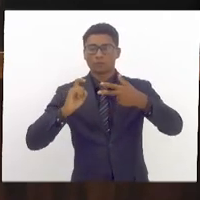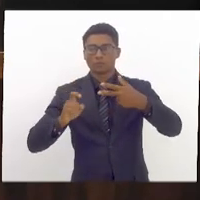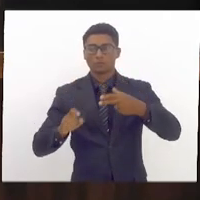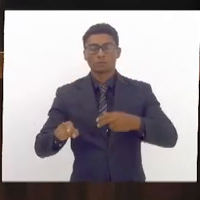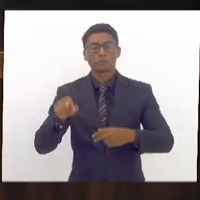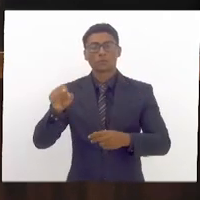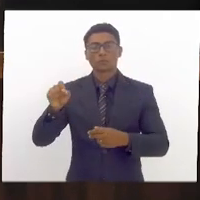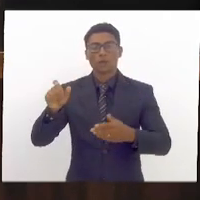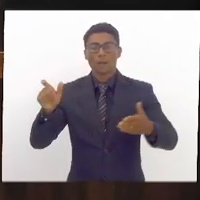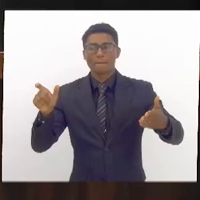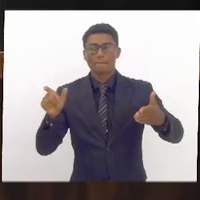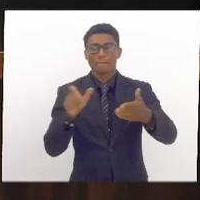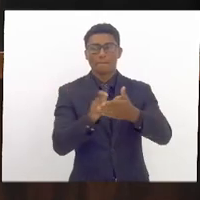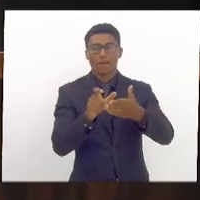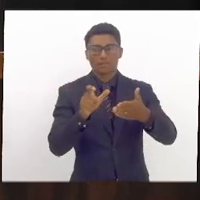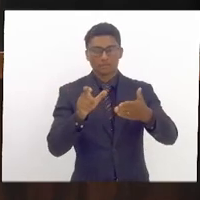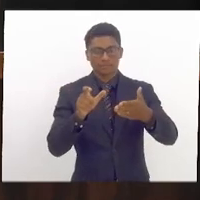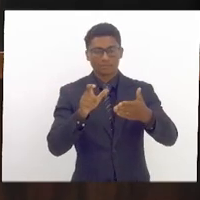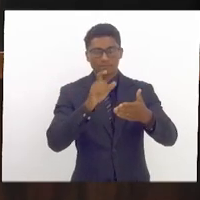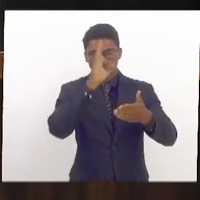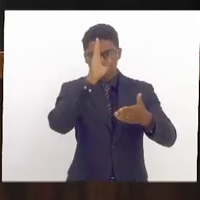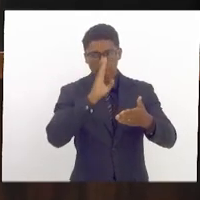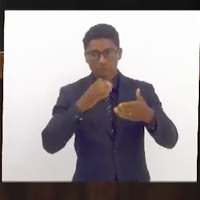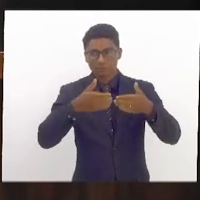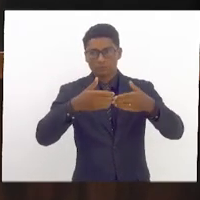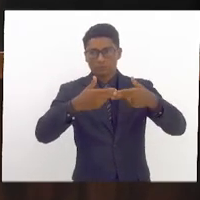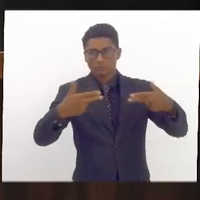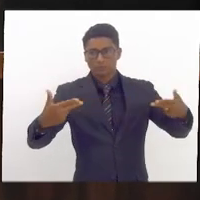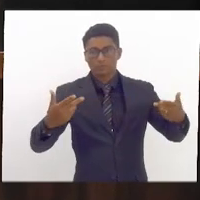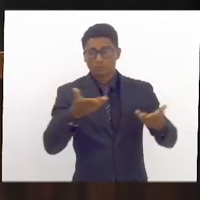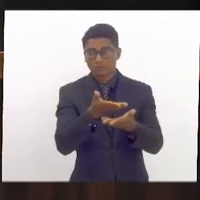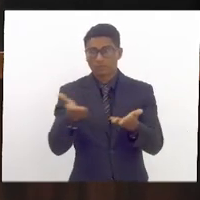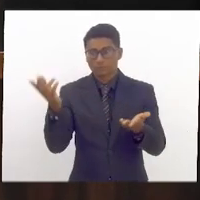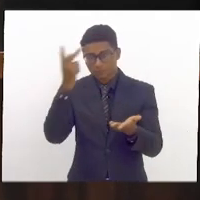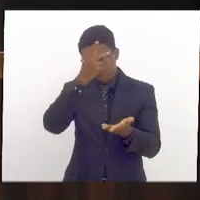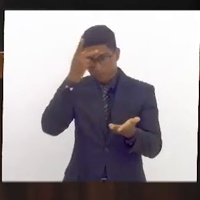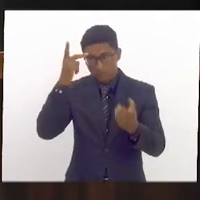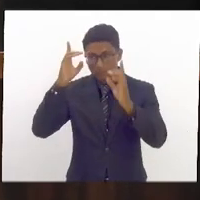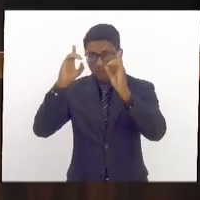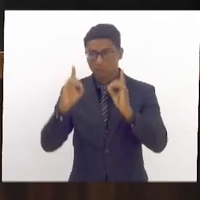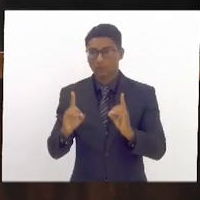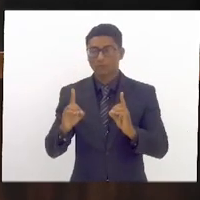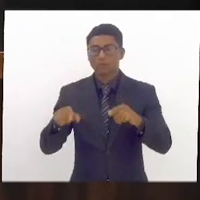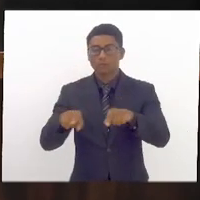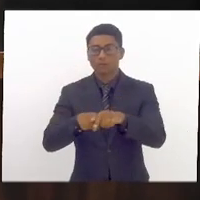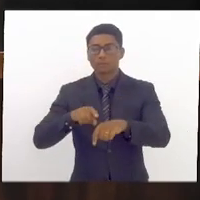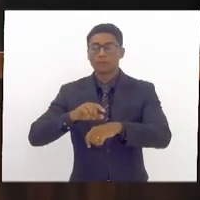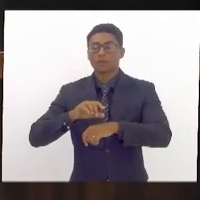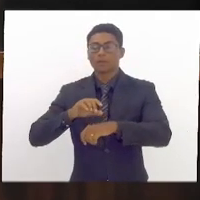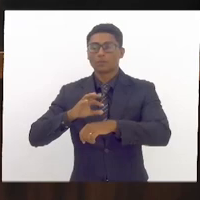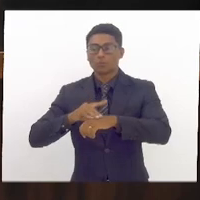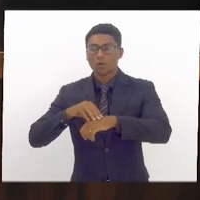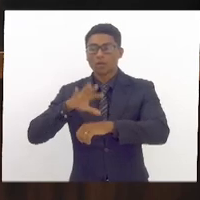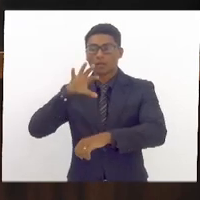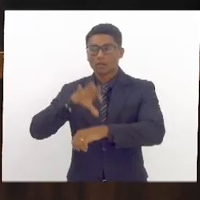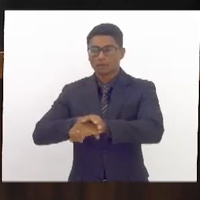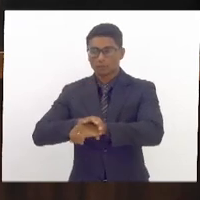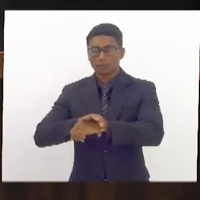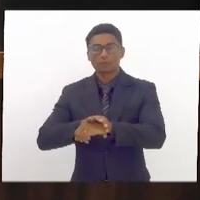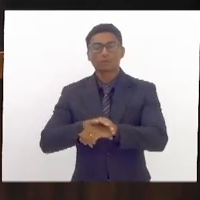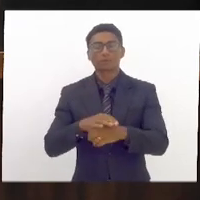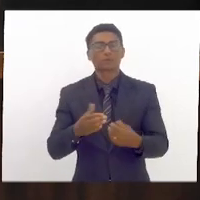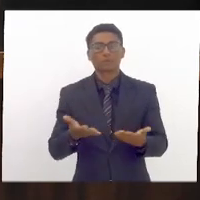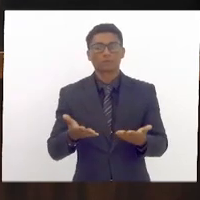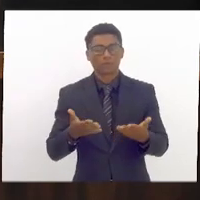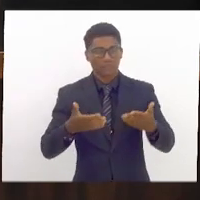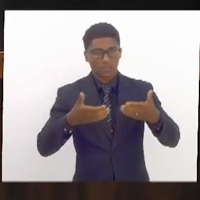de transporte aos portadores de deficiência e doenças crônicas de natureza física, mental, psiquiátrica, nos transporte